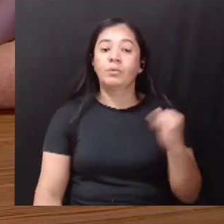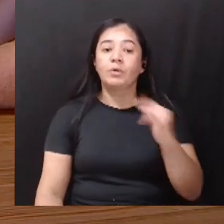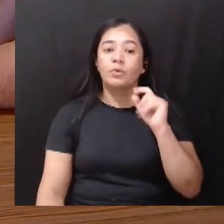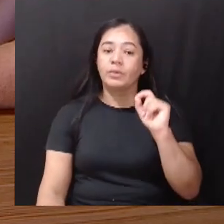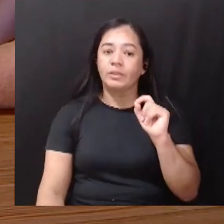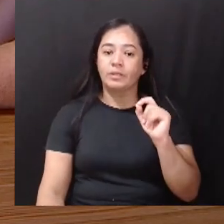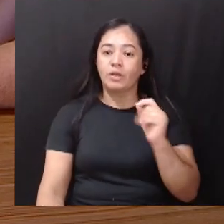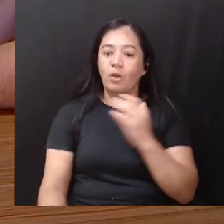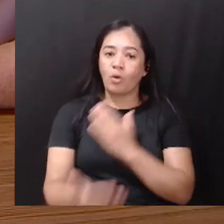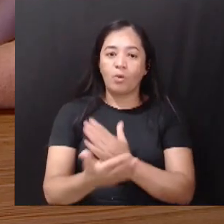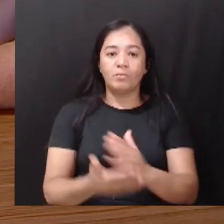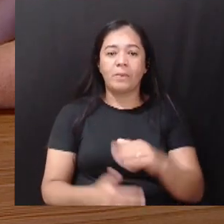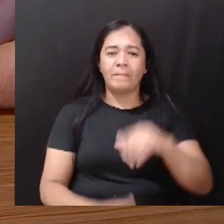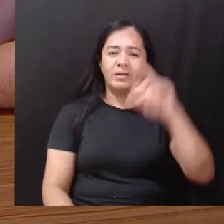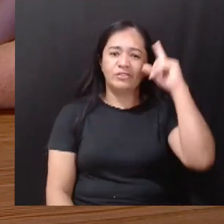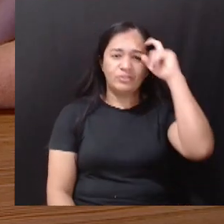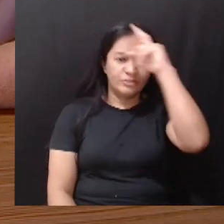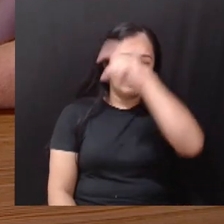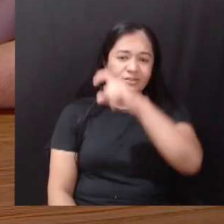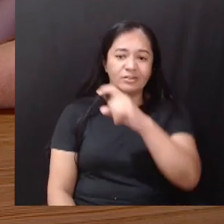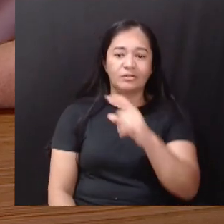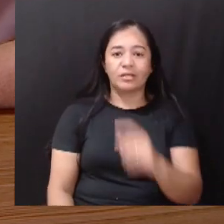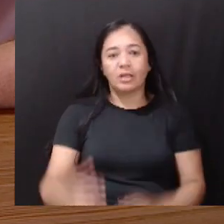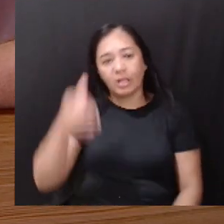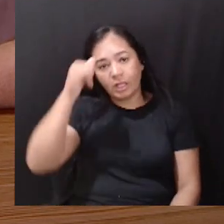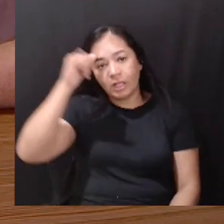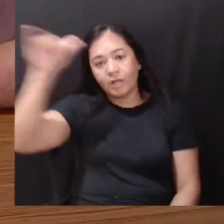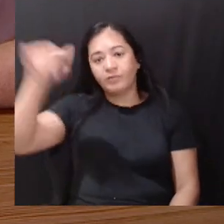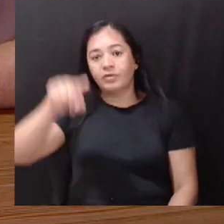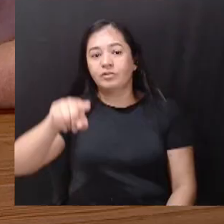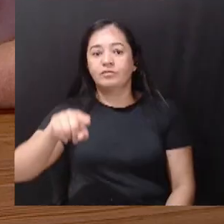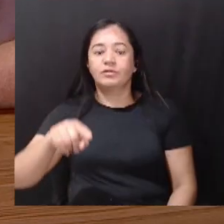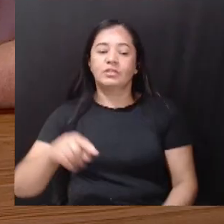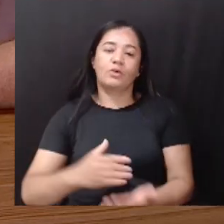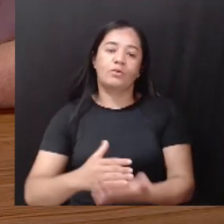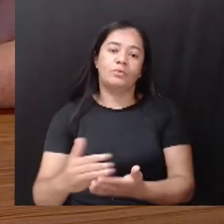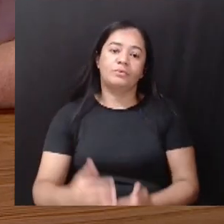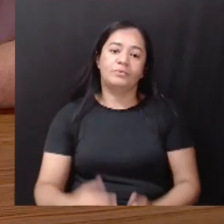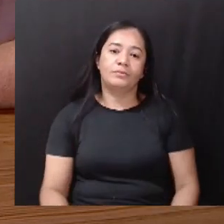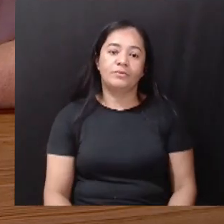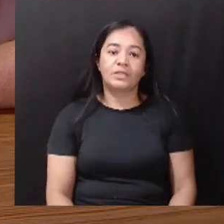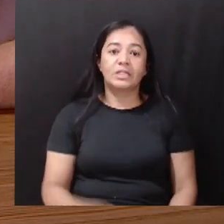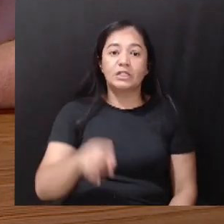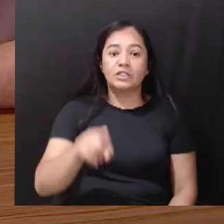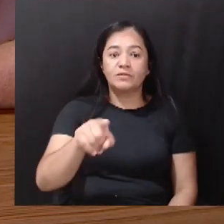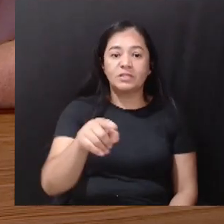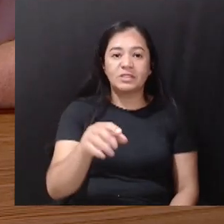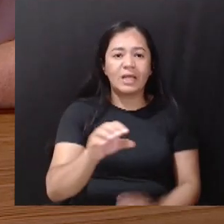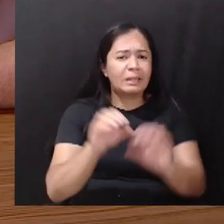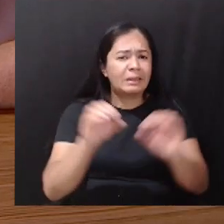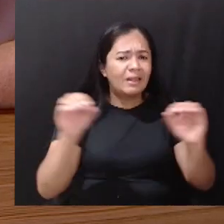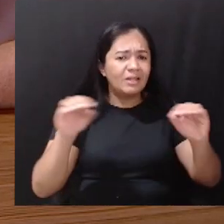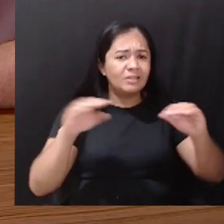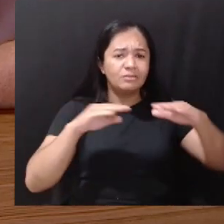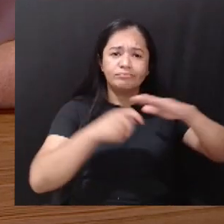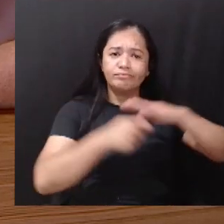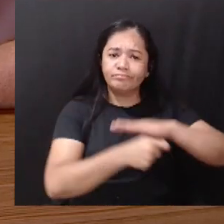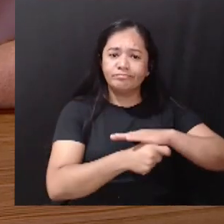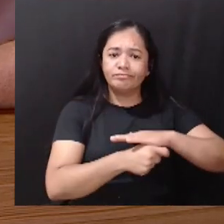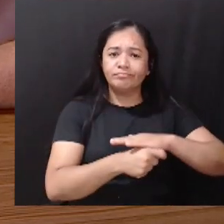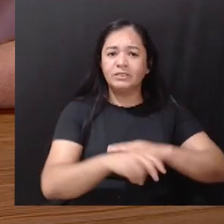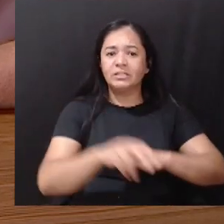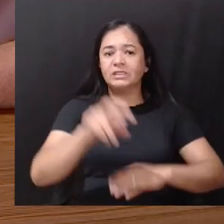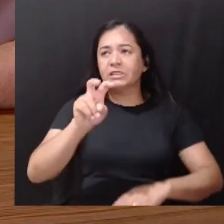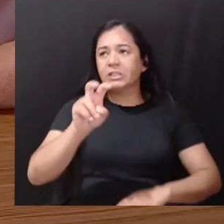mais difícil é sair da onde você está. Se você não tem nada investido, que seja